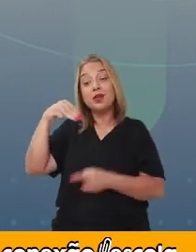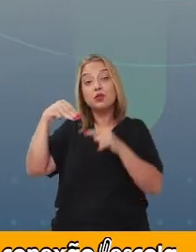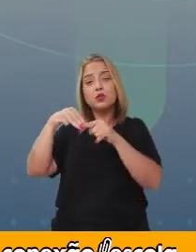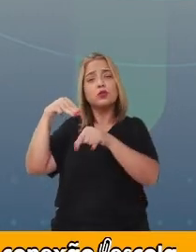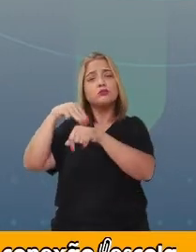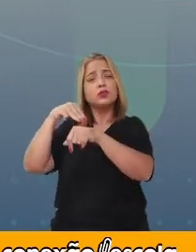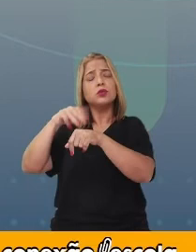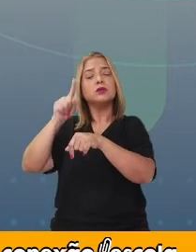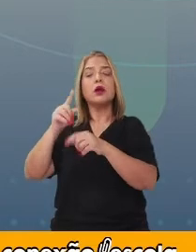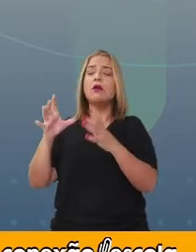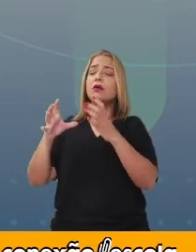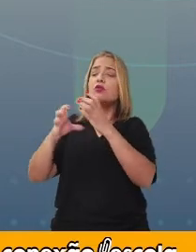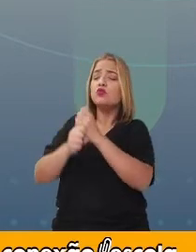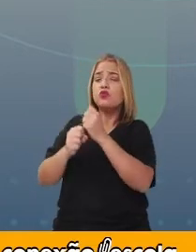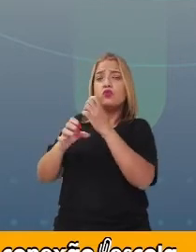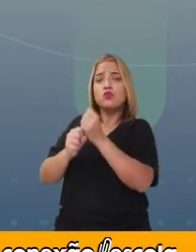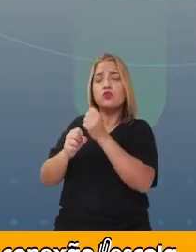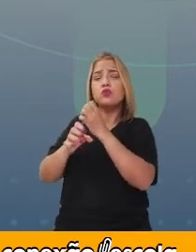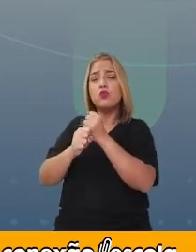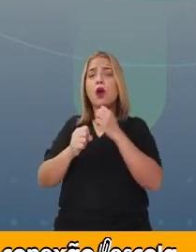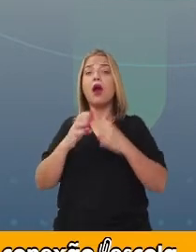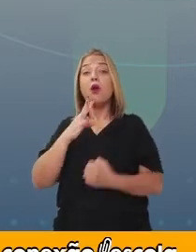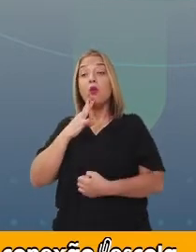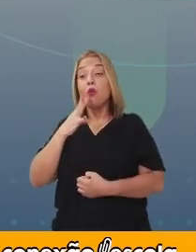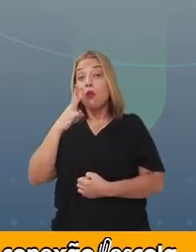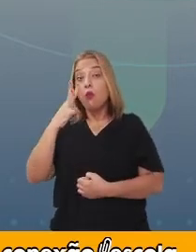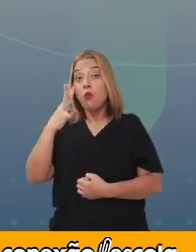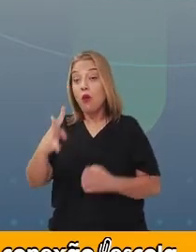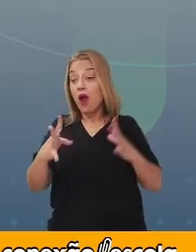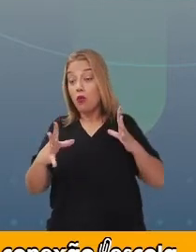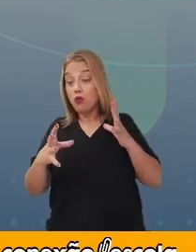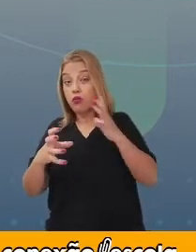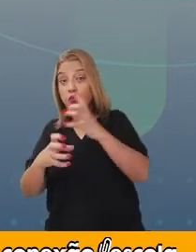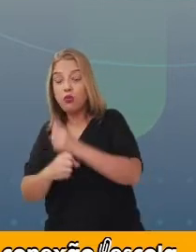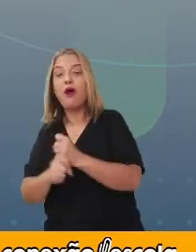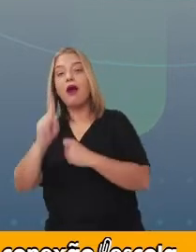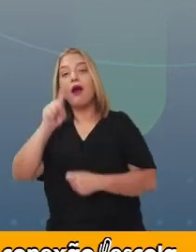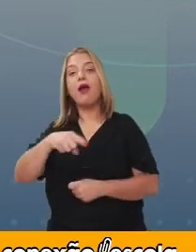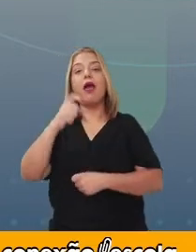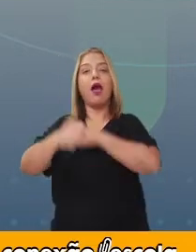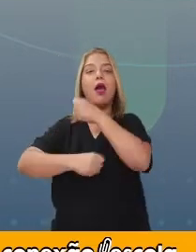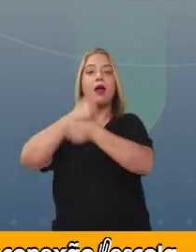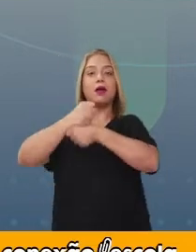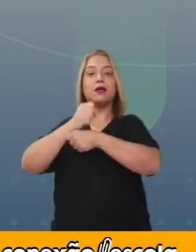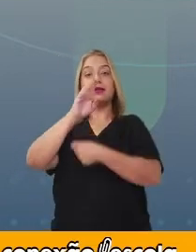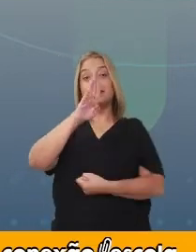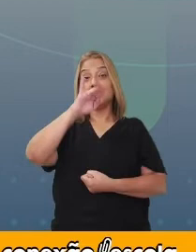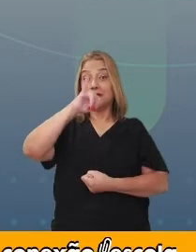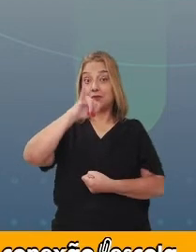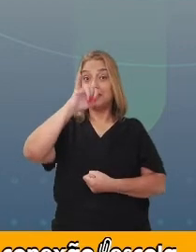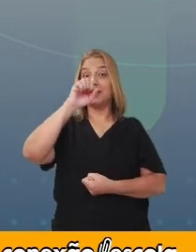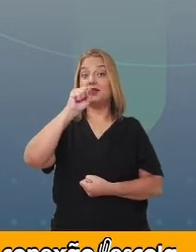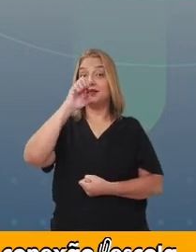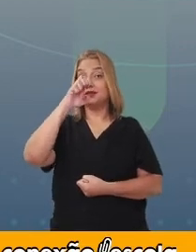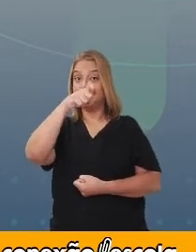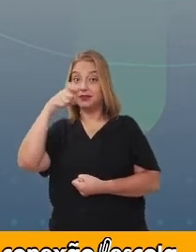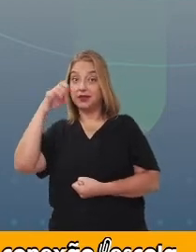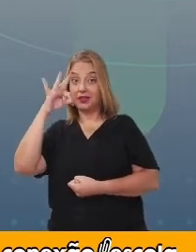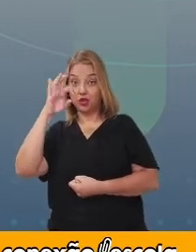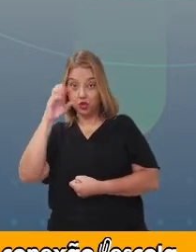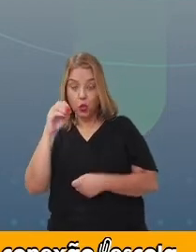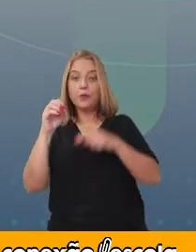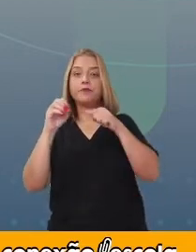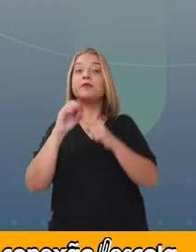cada 4 anos nós temos o que chamamos de ano bissexto. Em fevereiro, vocês sabem que